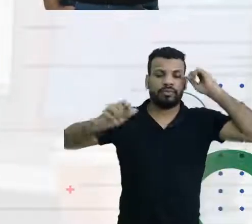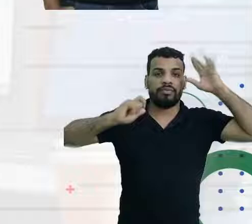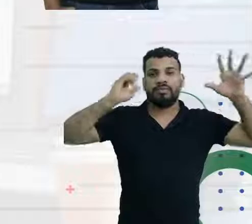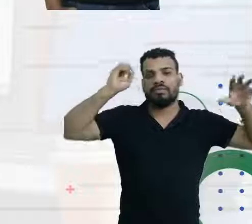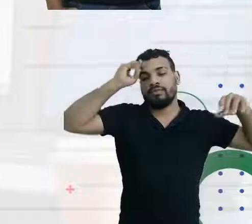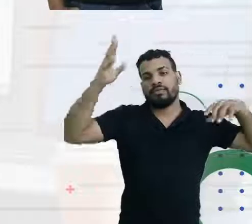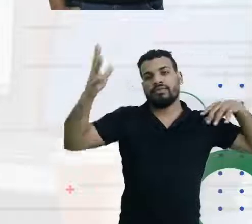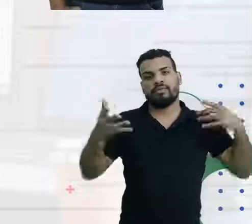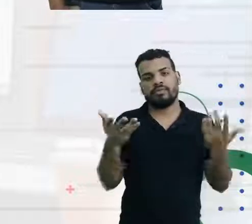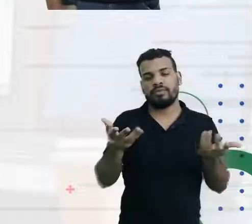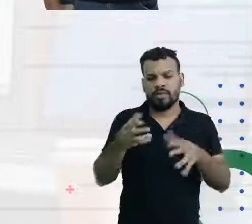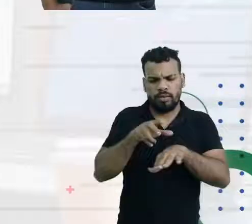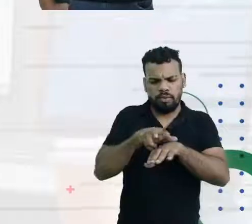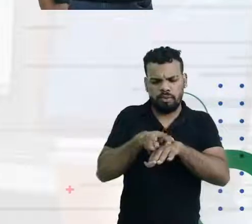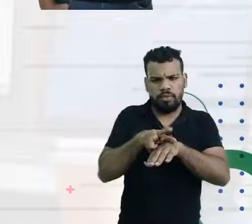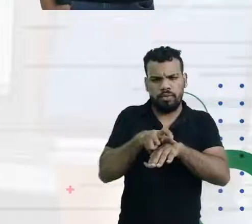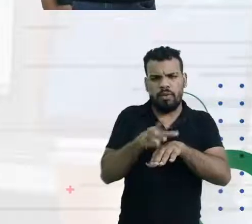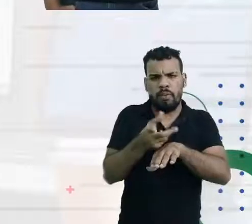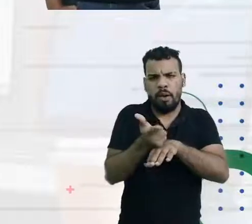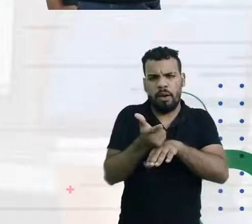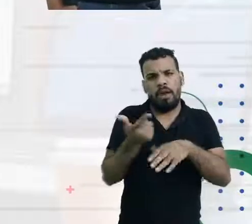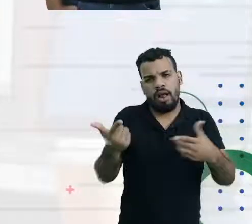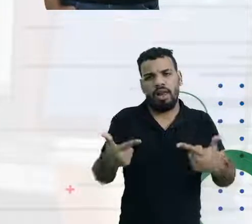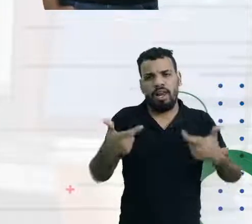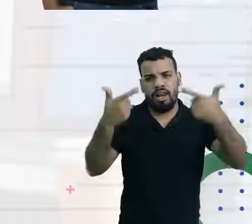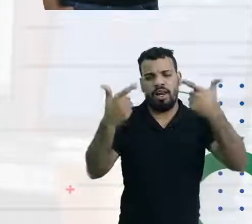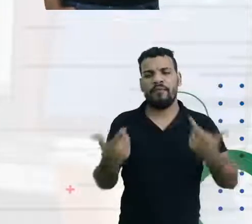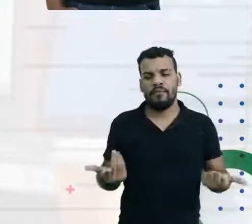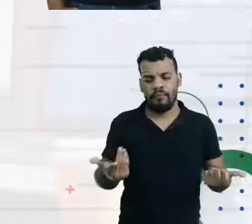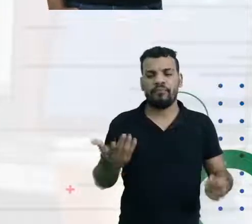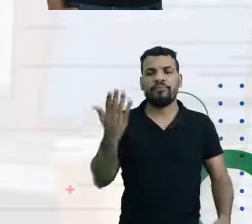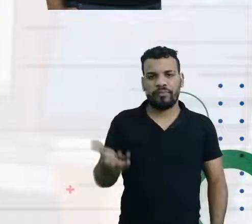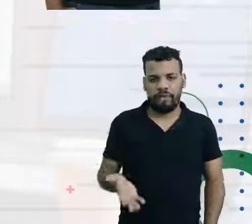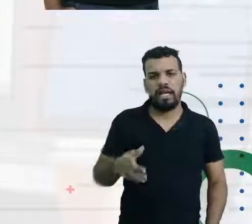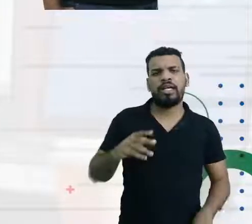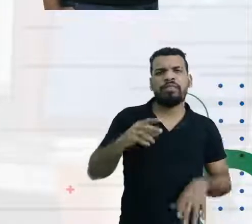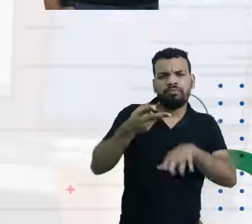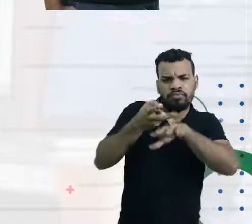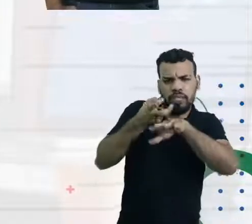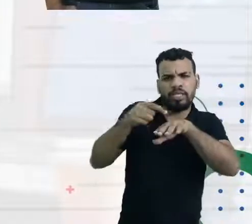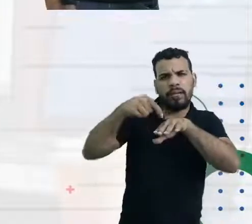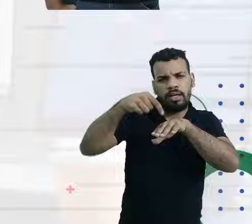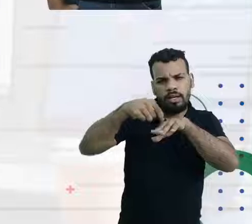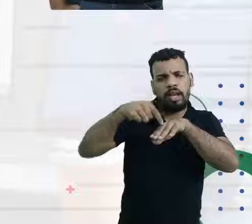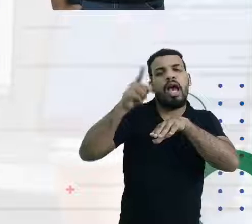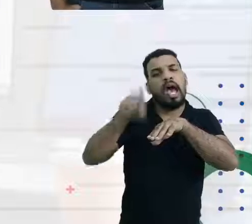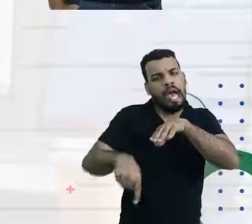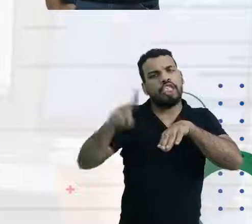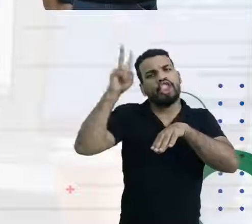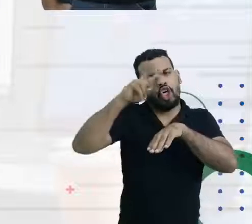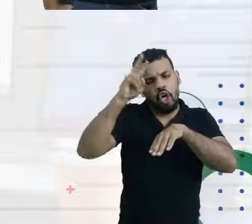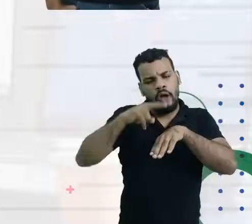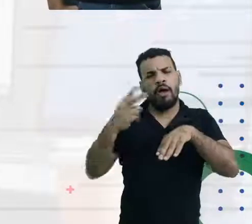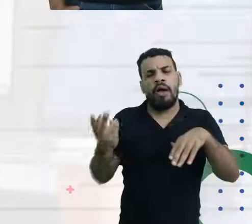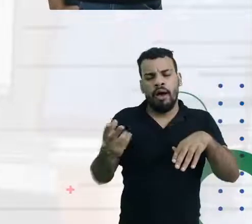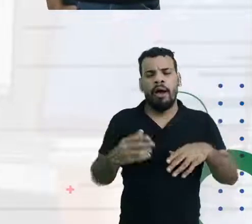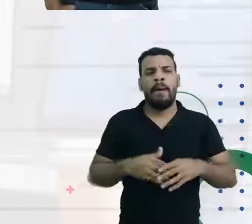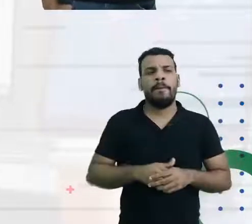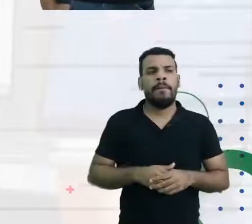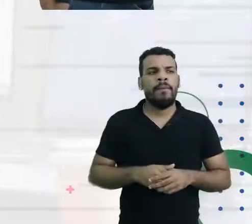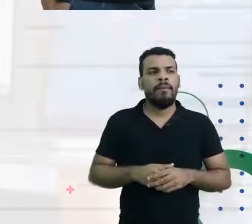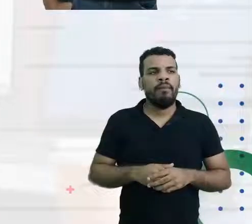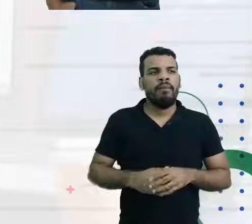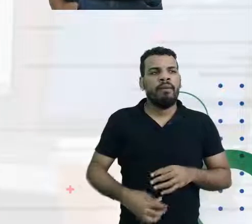que denota a guerra. Então, mais uma vez, o artista contando uma história, né? Entendendo o contexto e contando uma